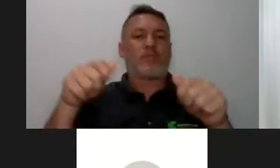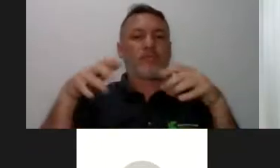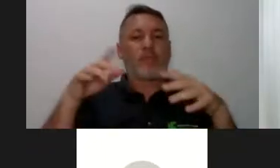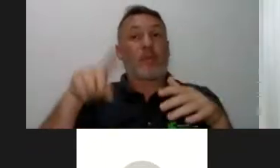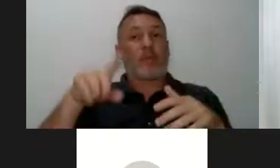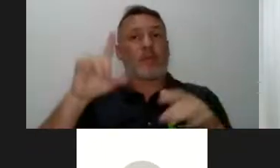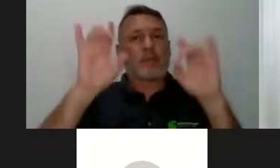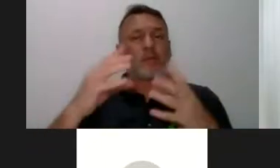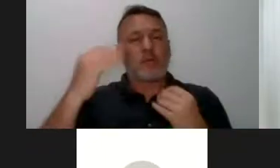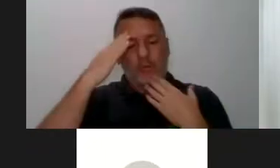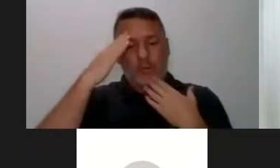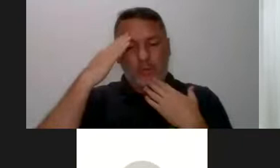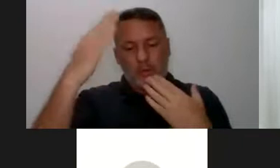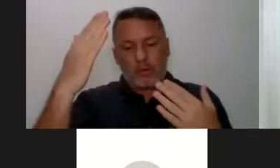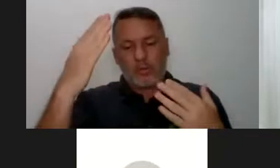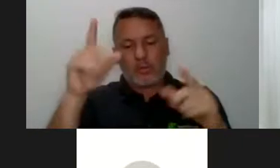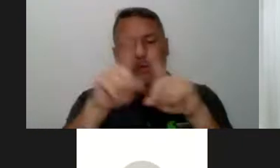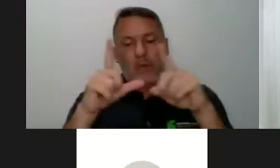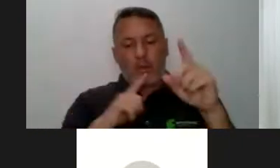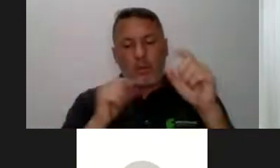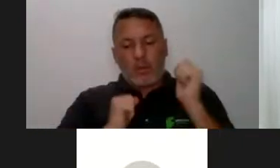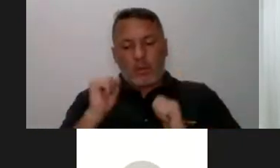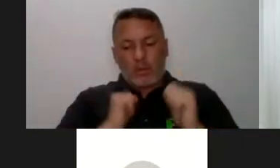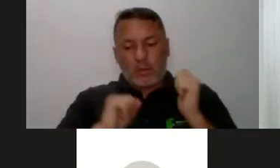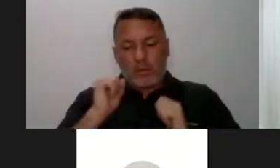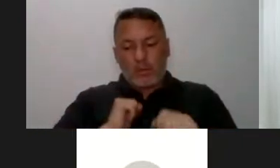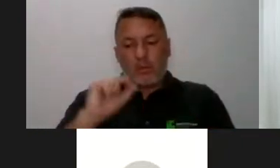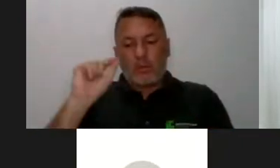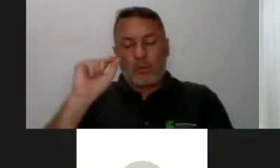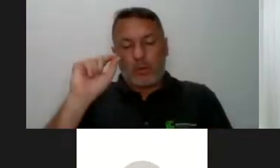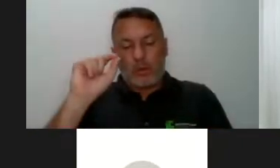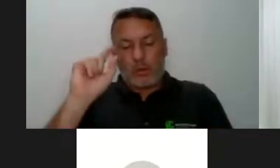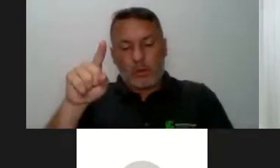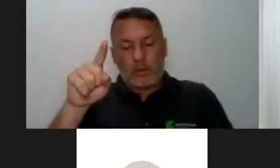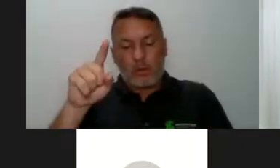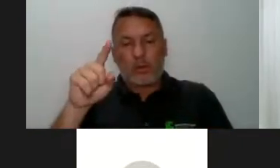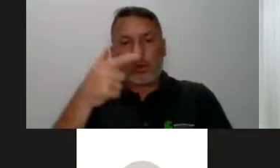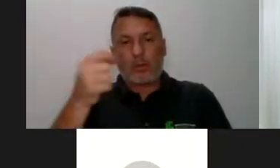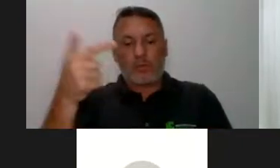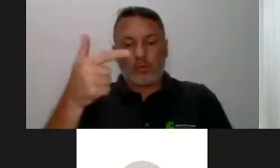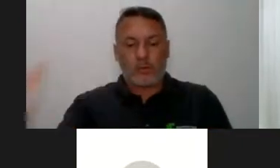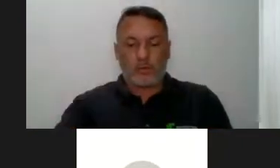obrigado e já estou ansioso para 2022.